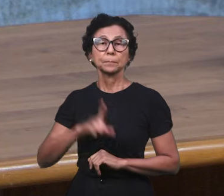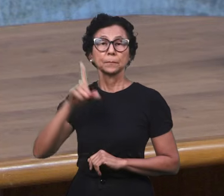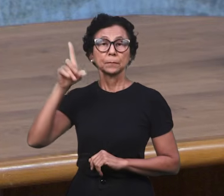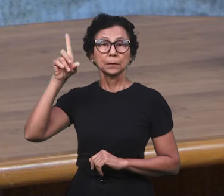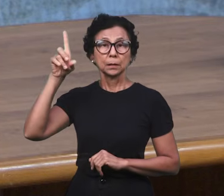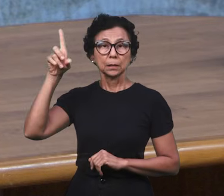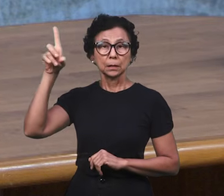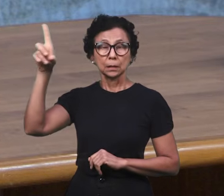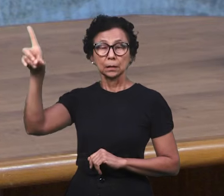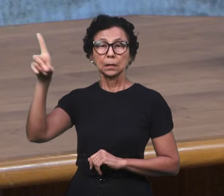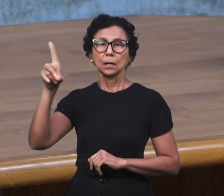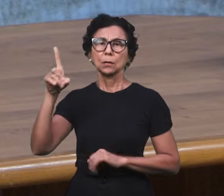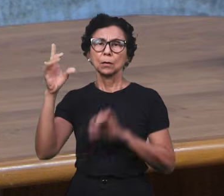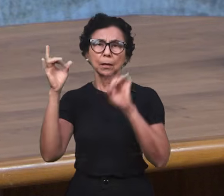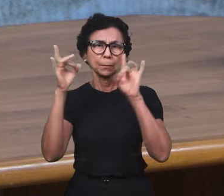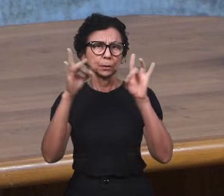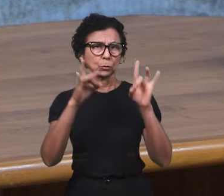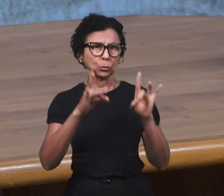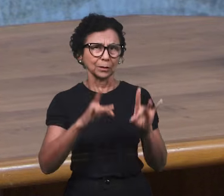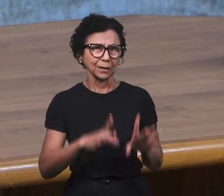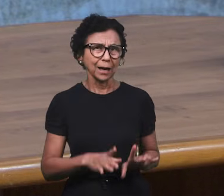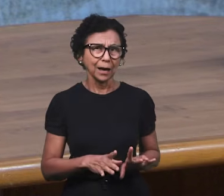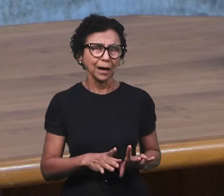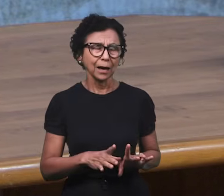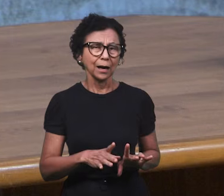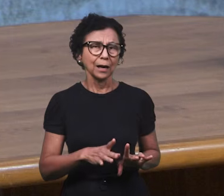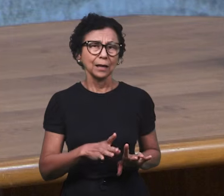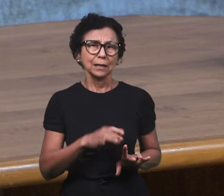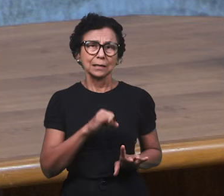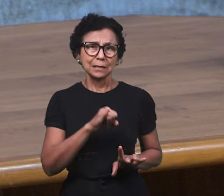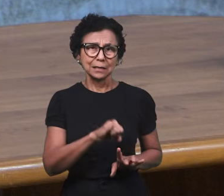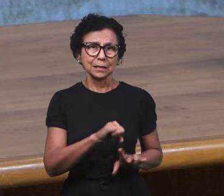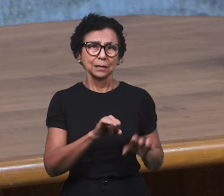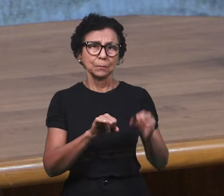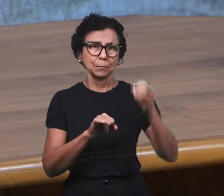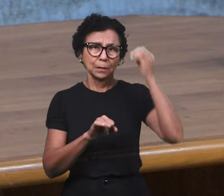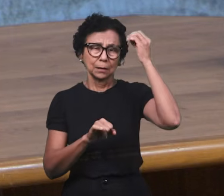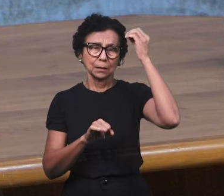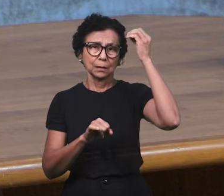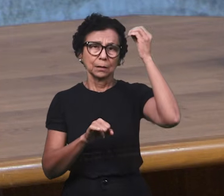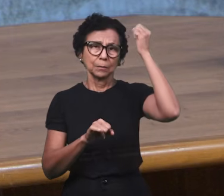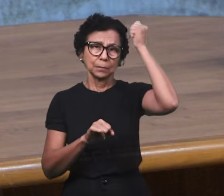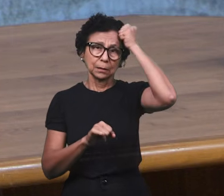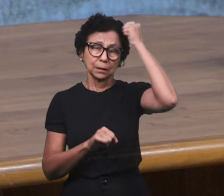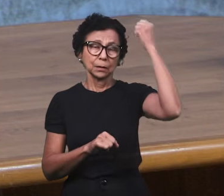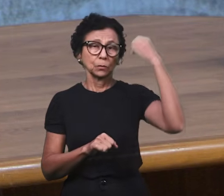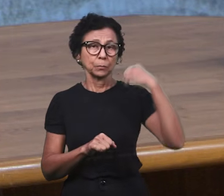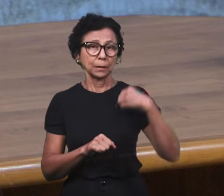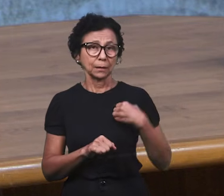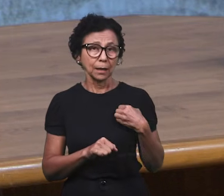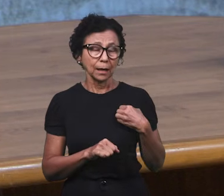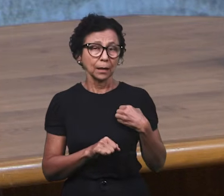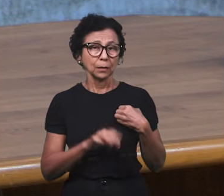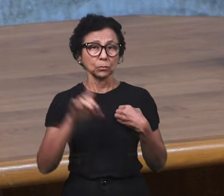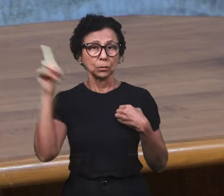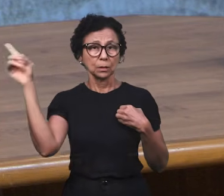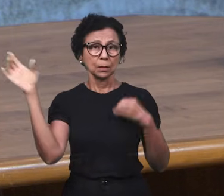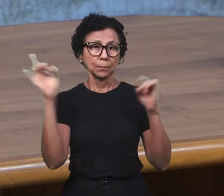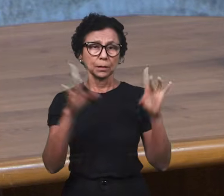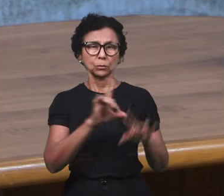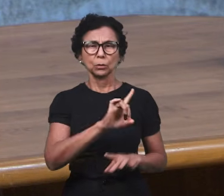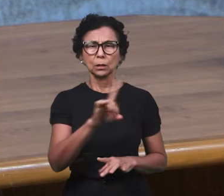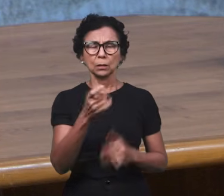vós o seu rosto, se vos converterdes a Ele. E os correios foram passando